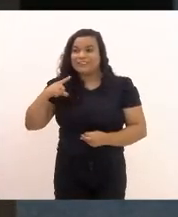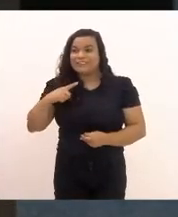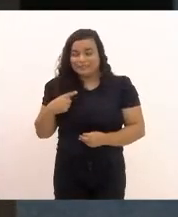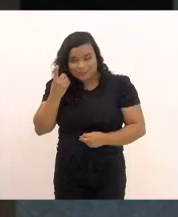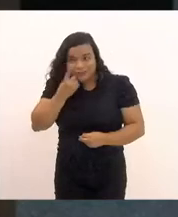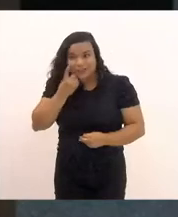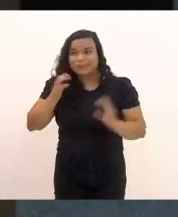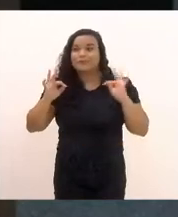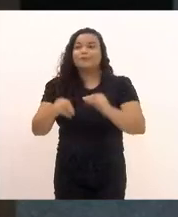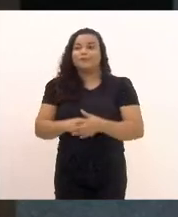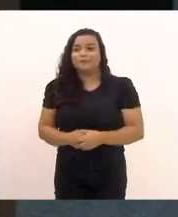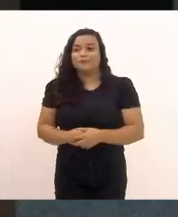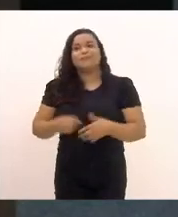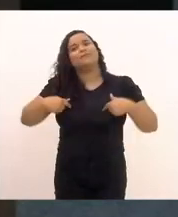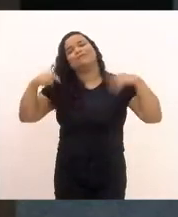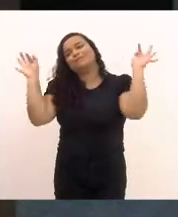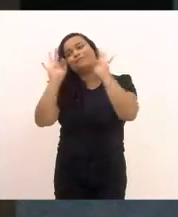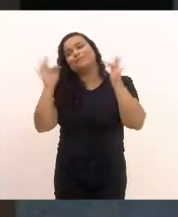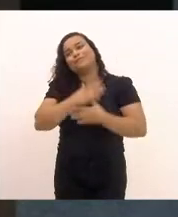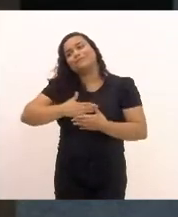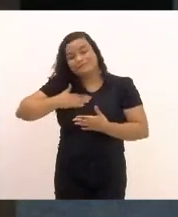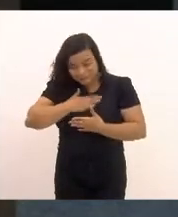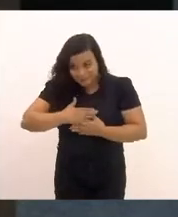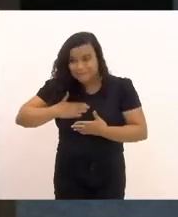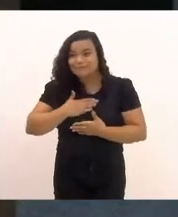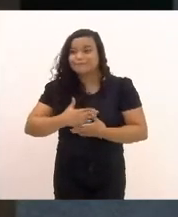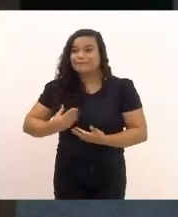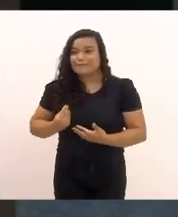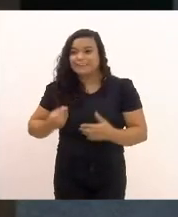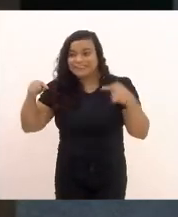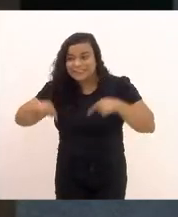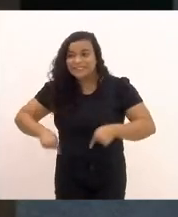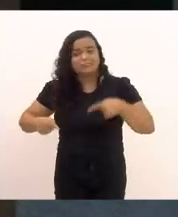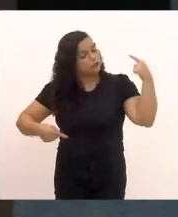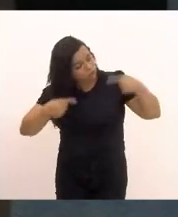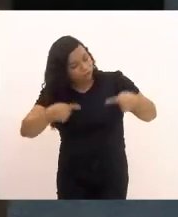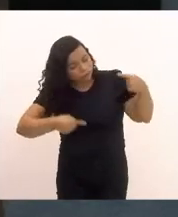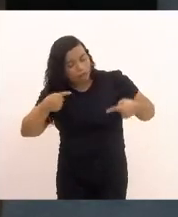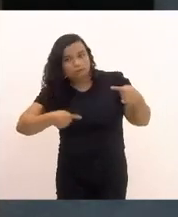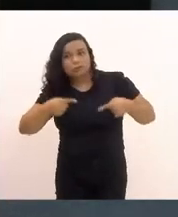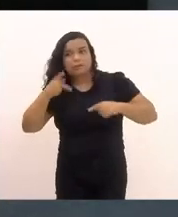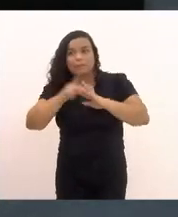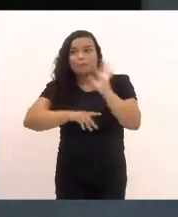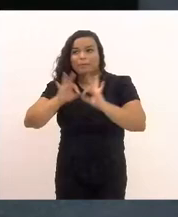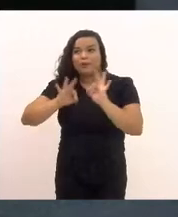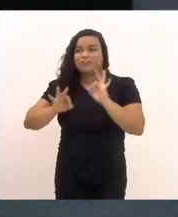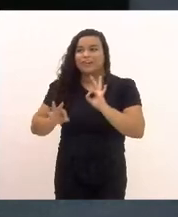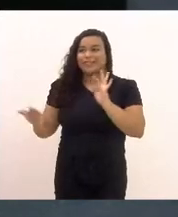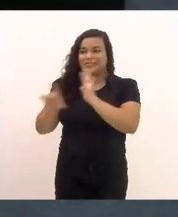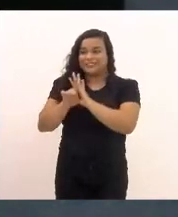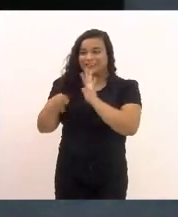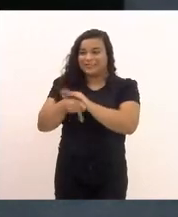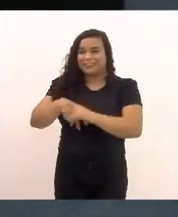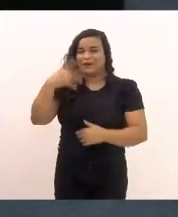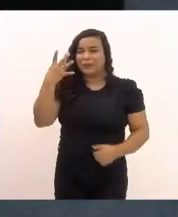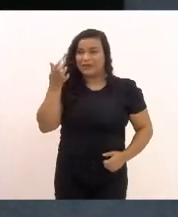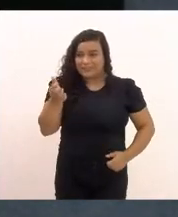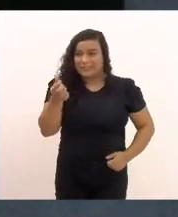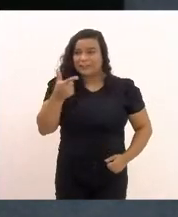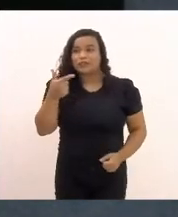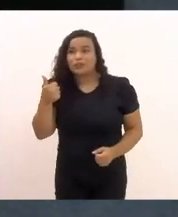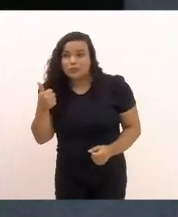deputados, é uma alegria poder estar aqui discutindo esse projeto de lei